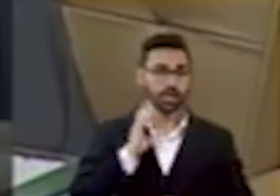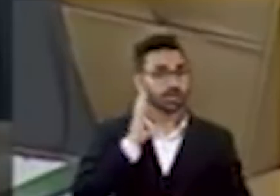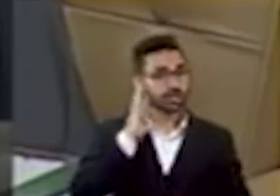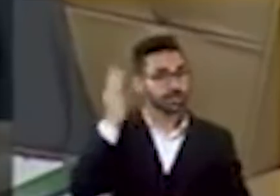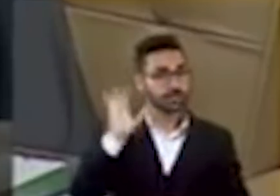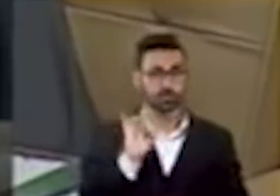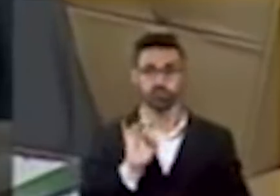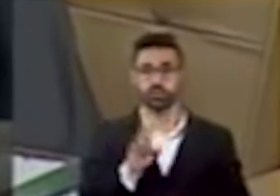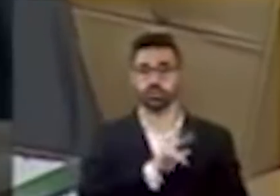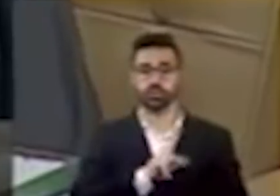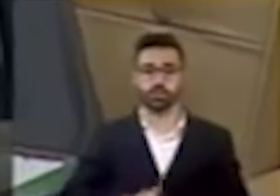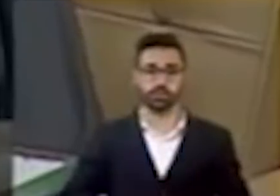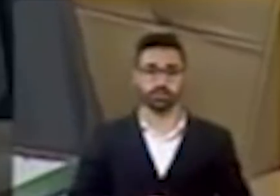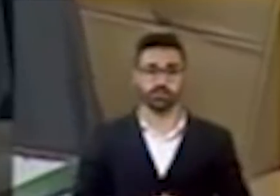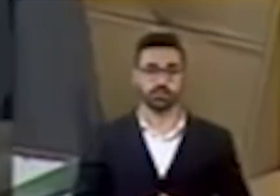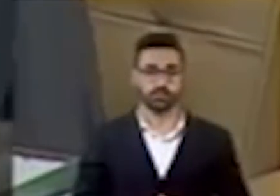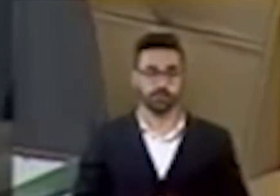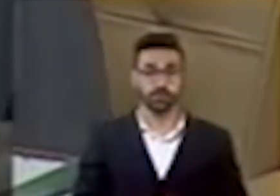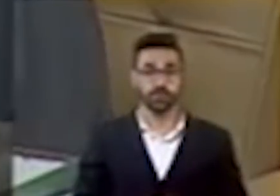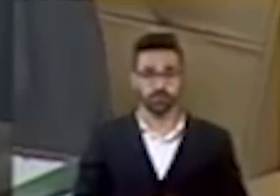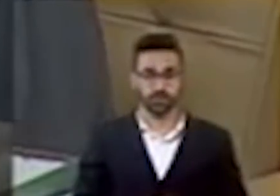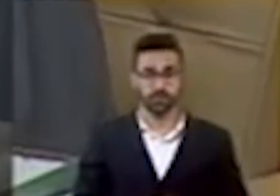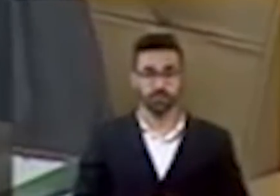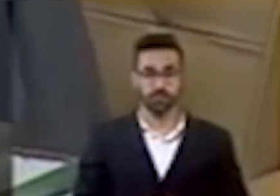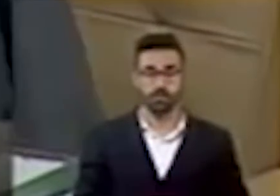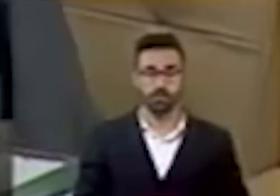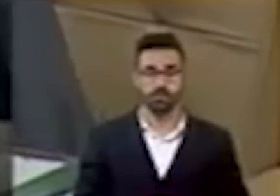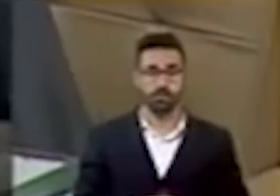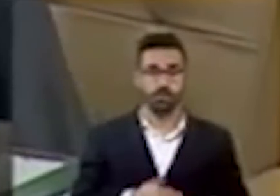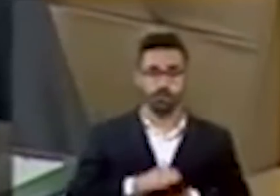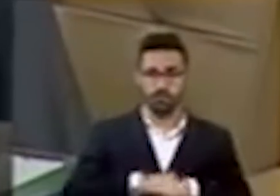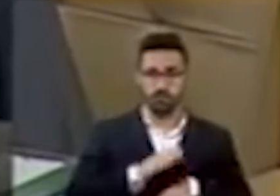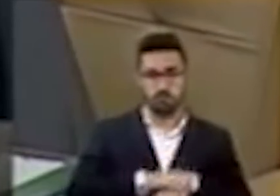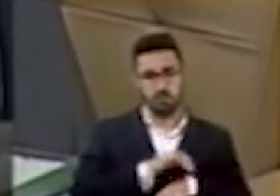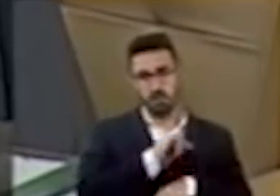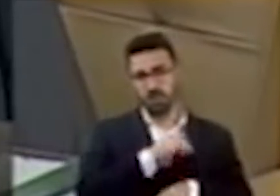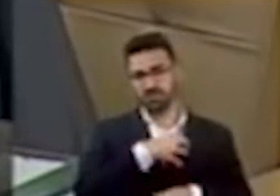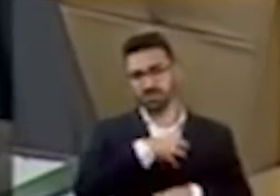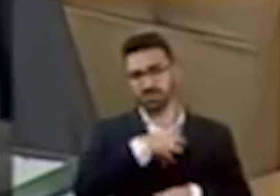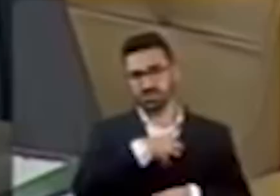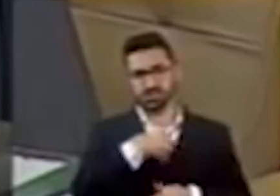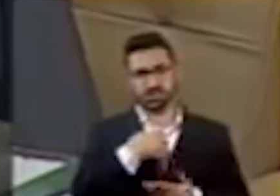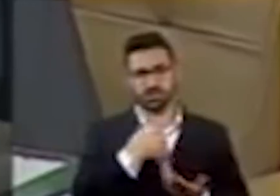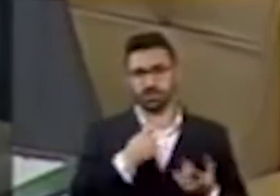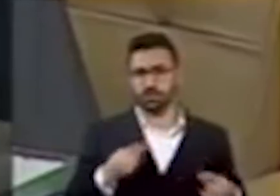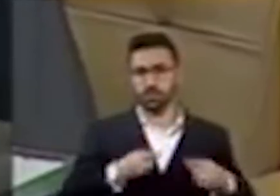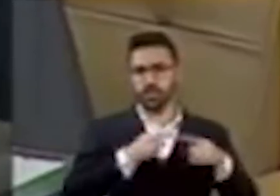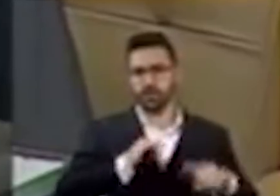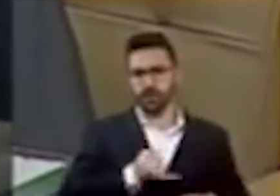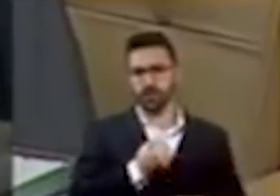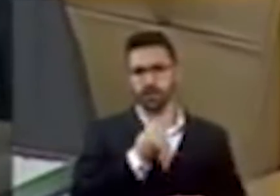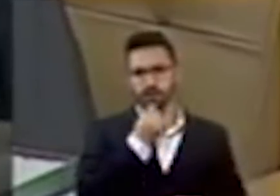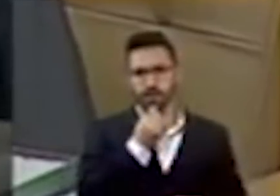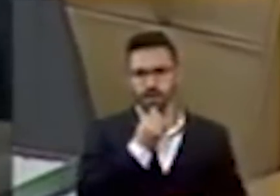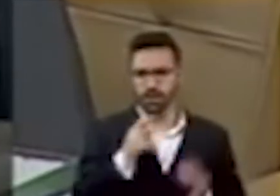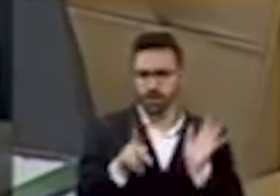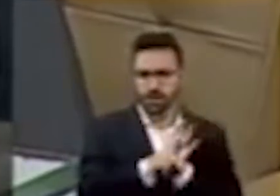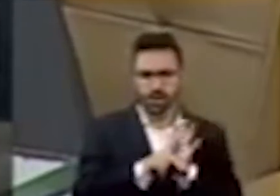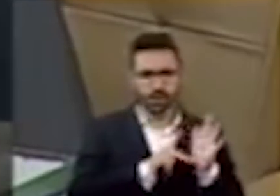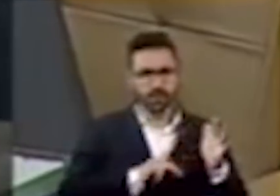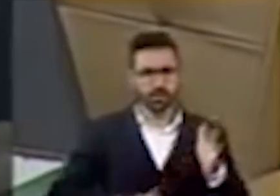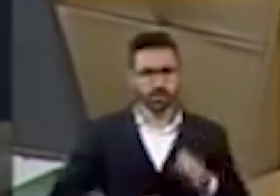da Presidência da República, no exercício de juízo de conveniência e oportunidade que ele é